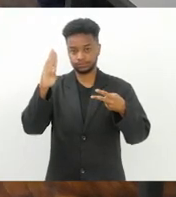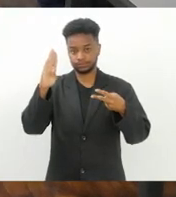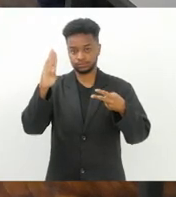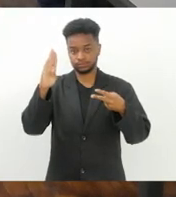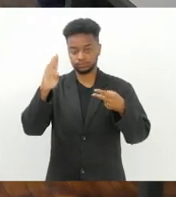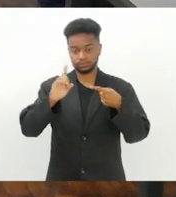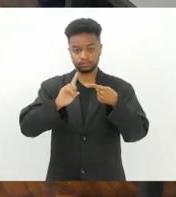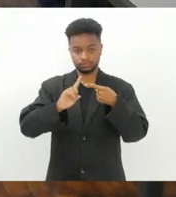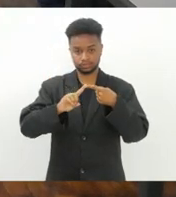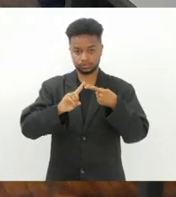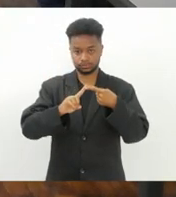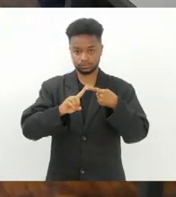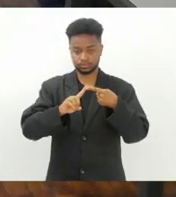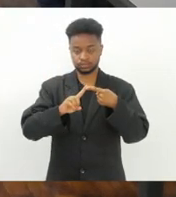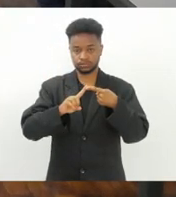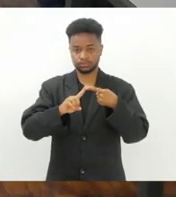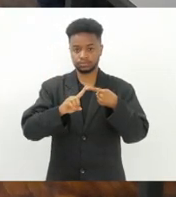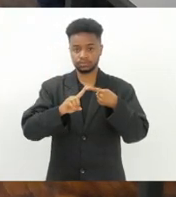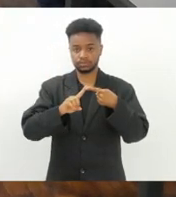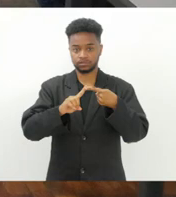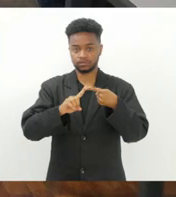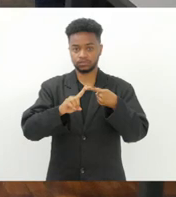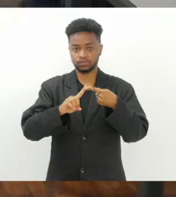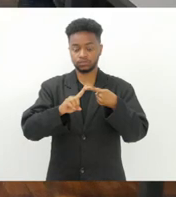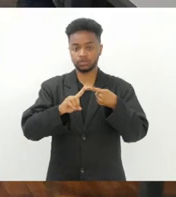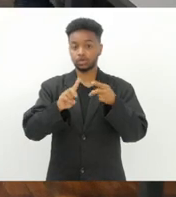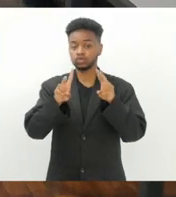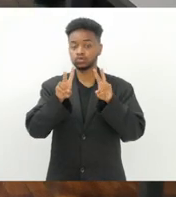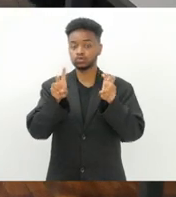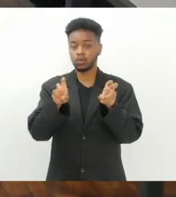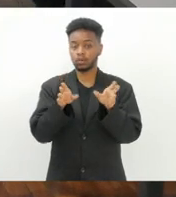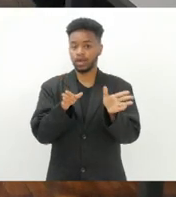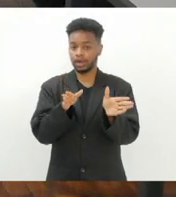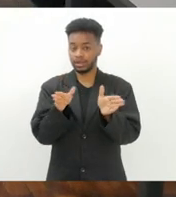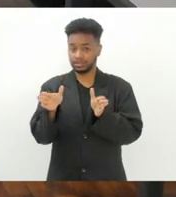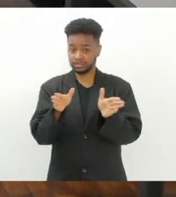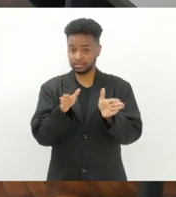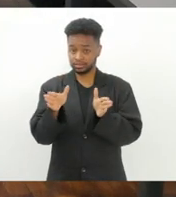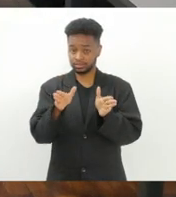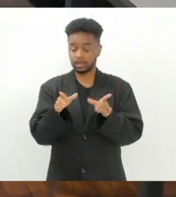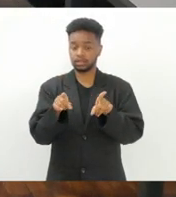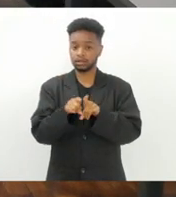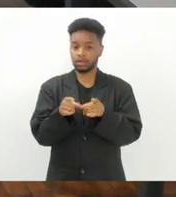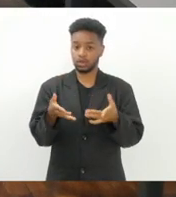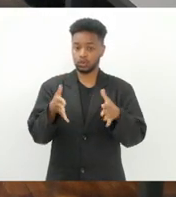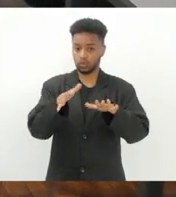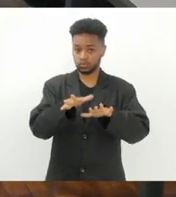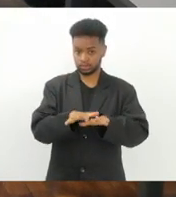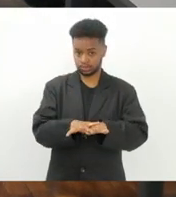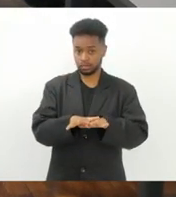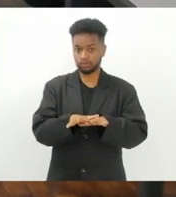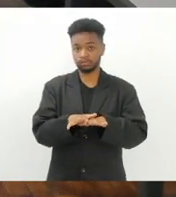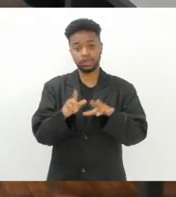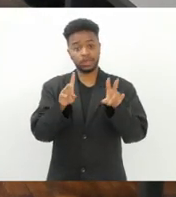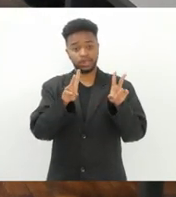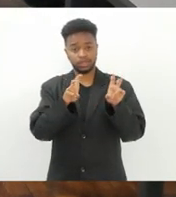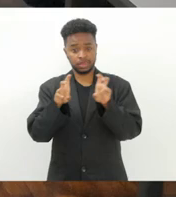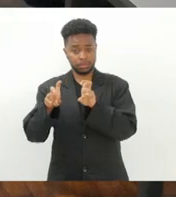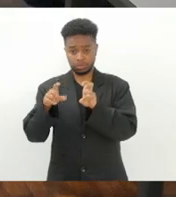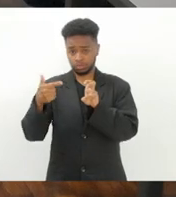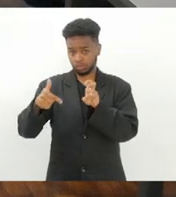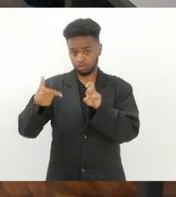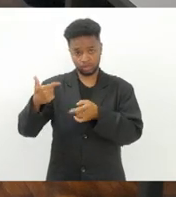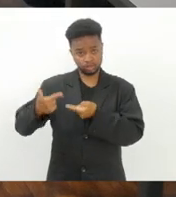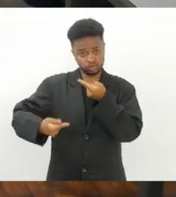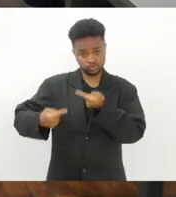Um tema é a questão da acessibilidade e inclusão, que é um tema que normalmente não é discutido